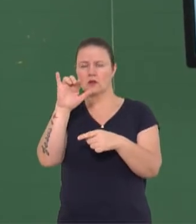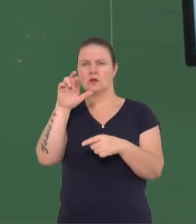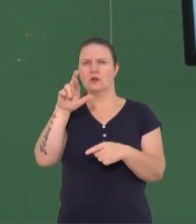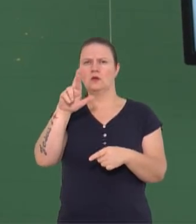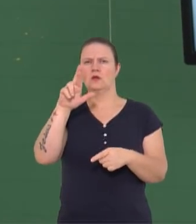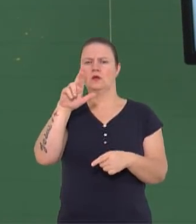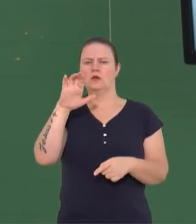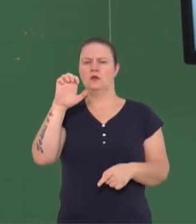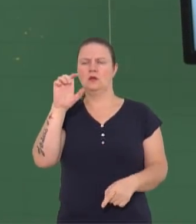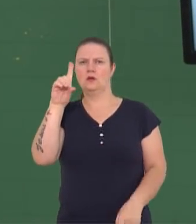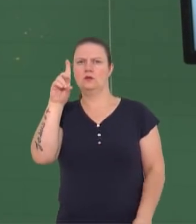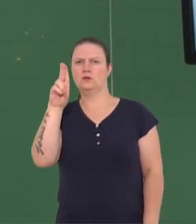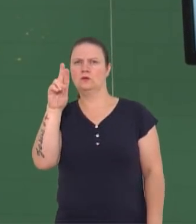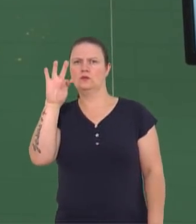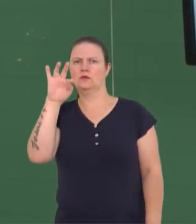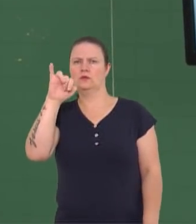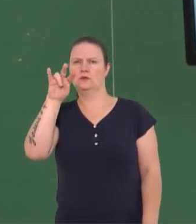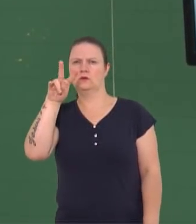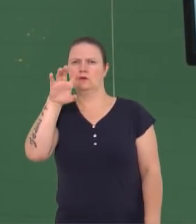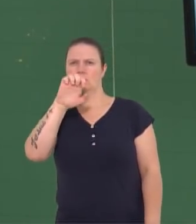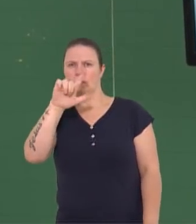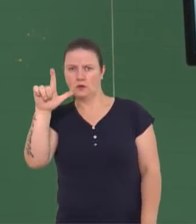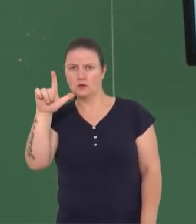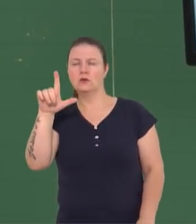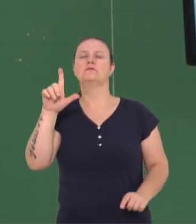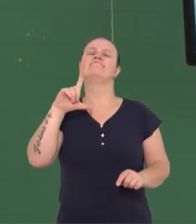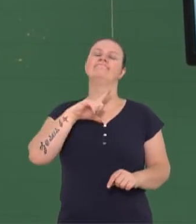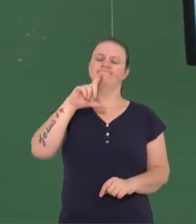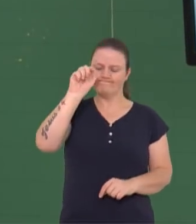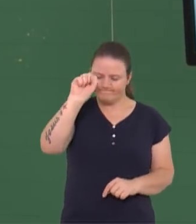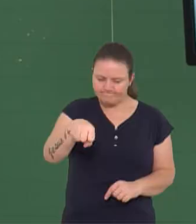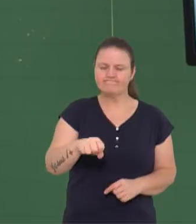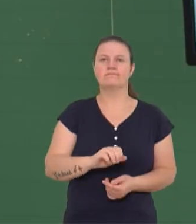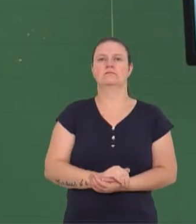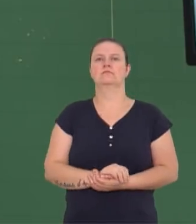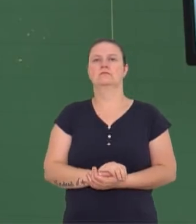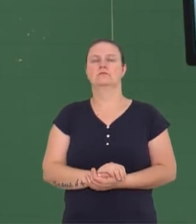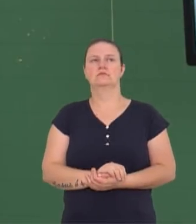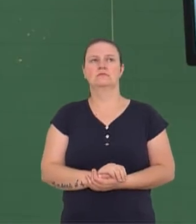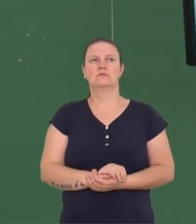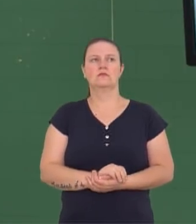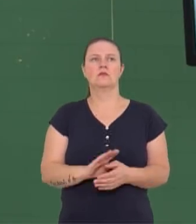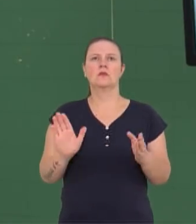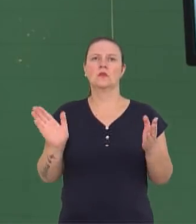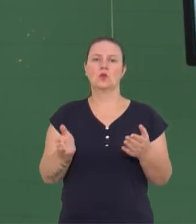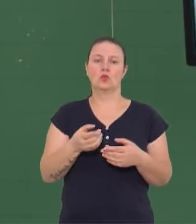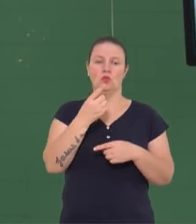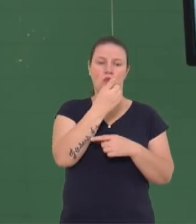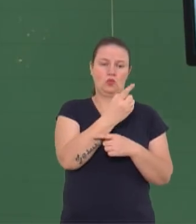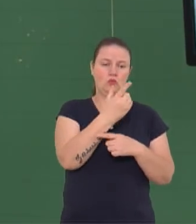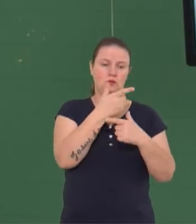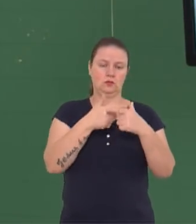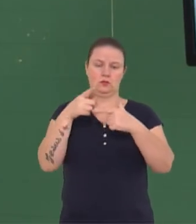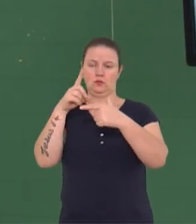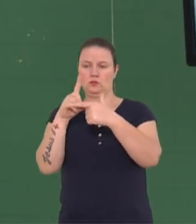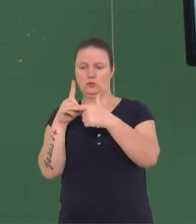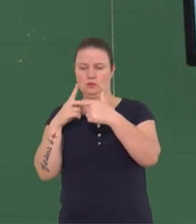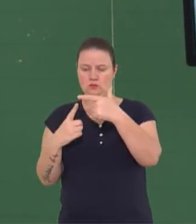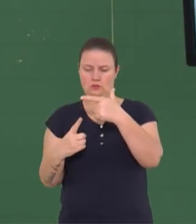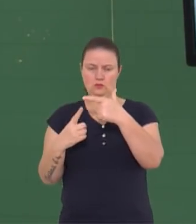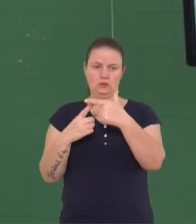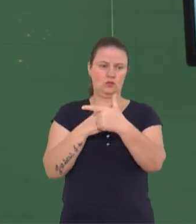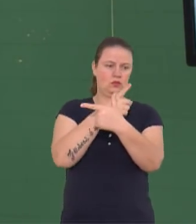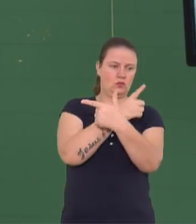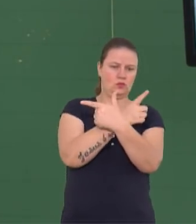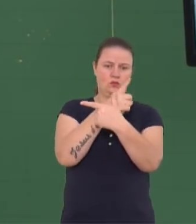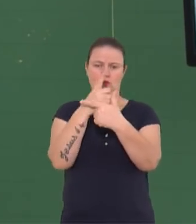divisor comum que existe entre o 1 e o 5 é o próprio 1. 1 dividido por 1, 1. 1 dividido por 1, 1. Ou